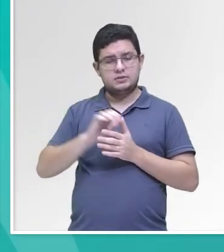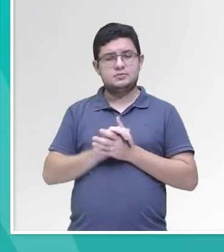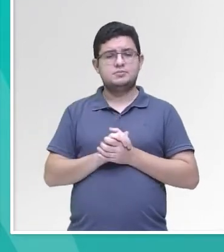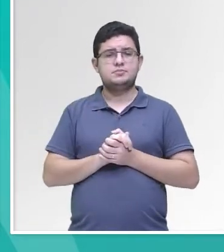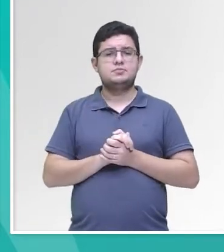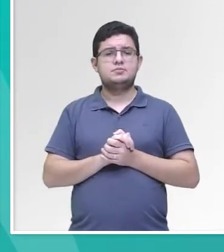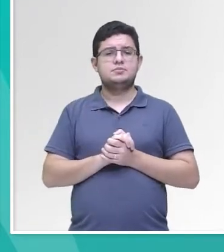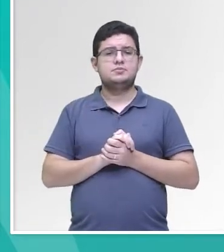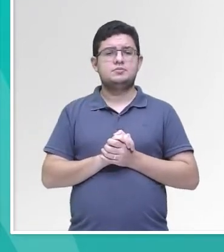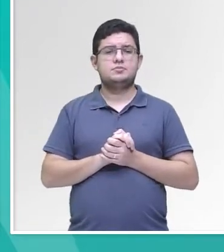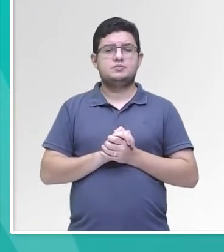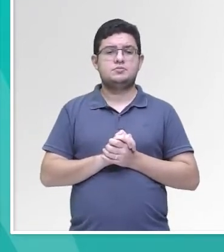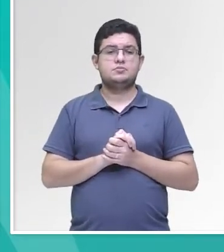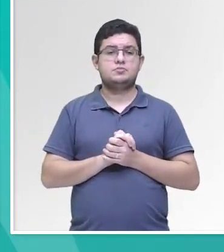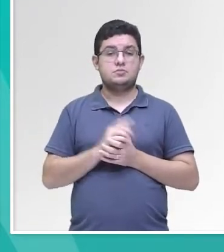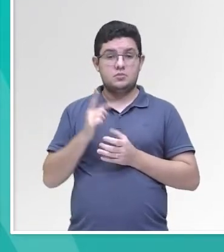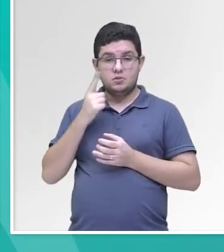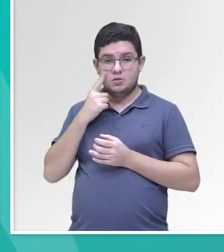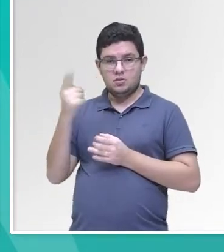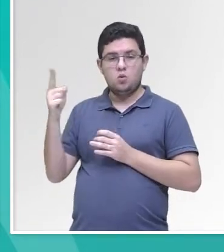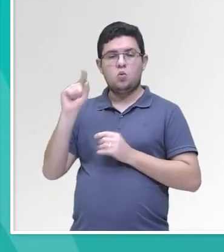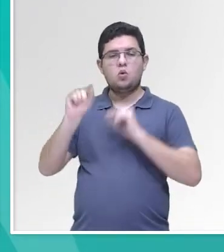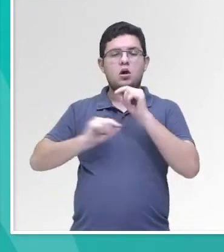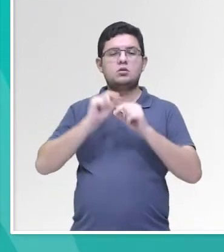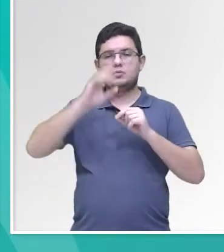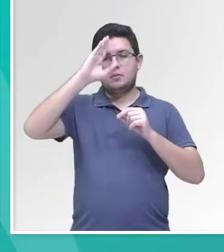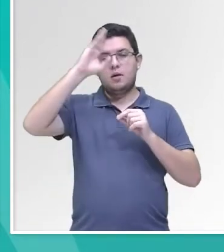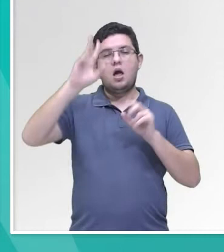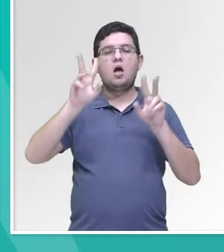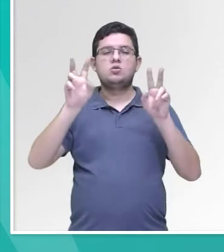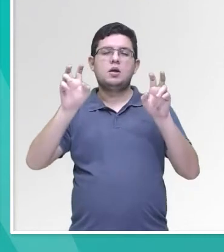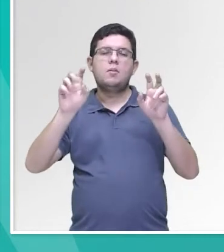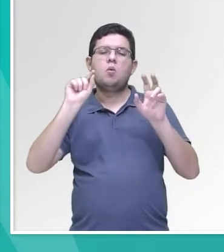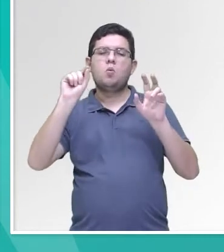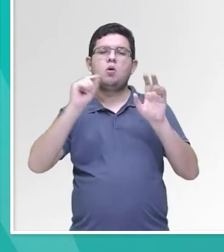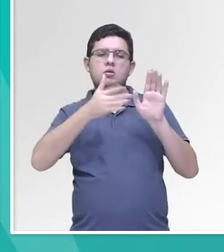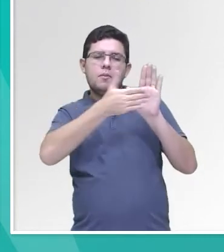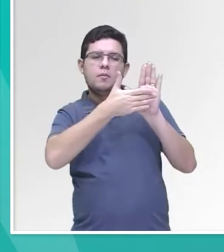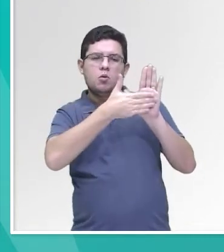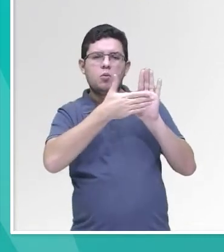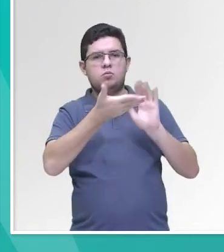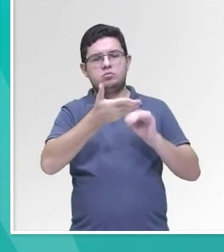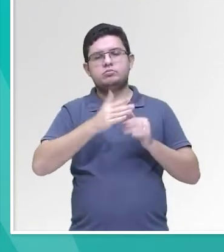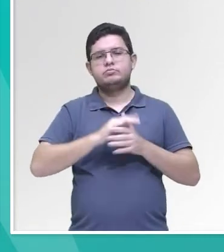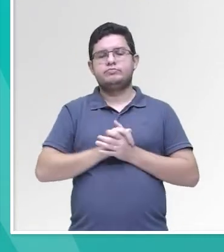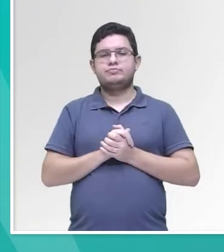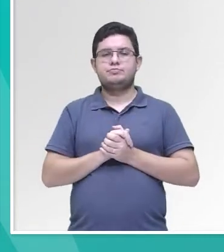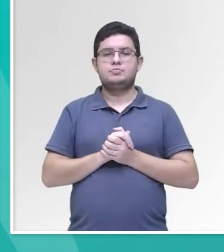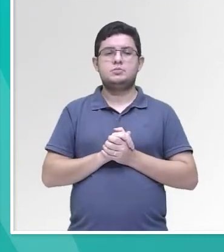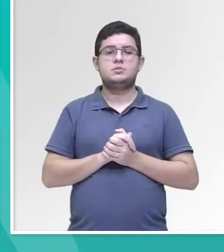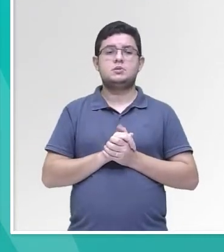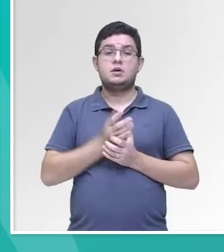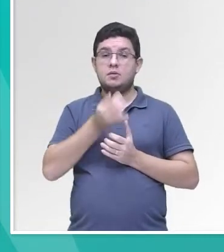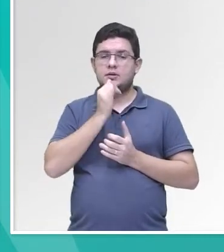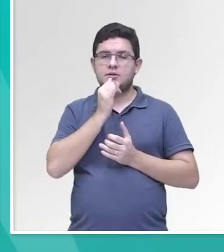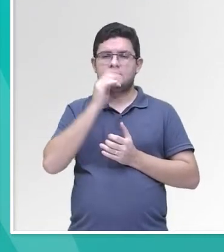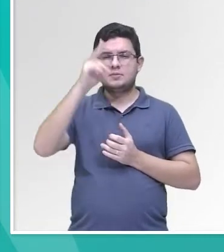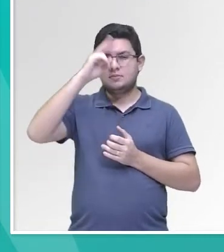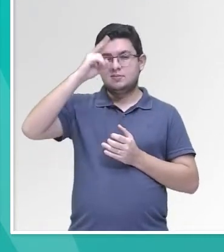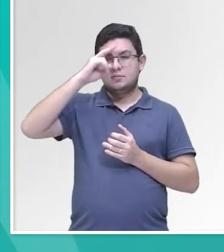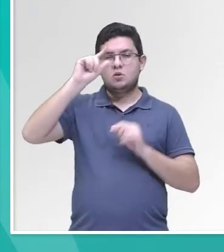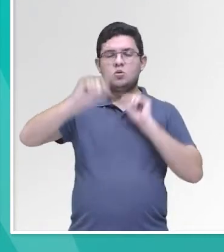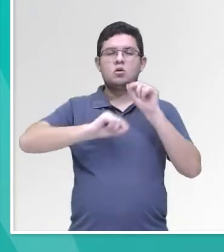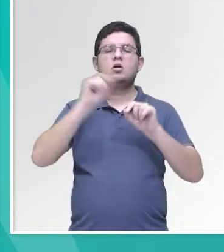esta opinião, esta tese, é sobre determinado assunto. No nosso exemplo, né, a